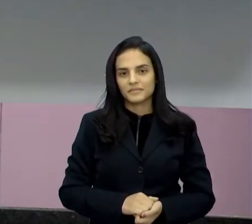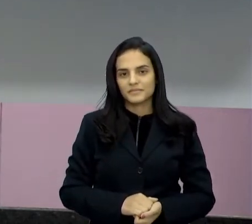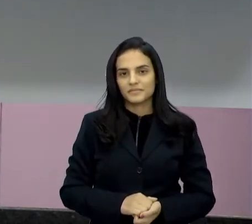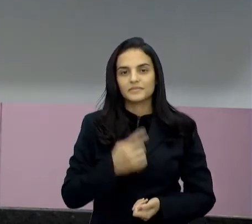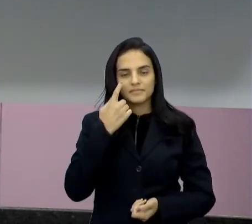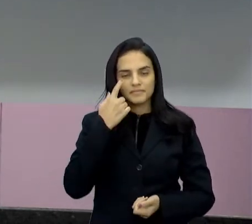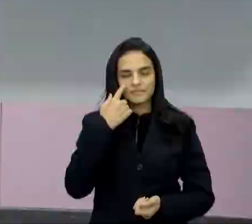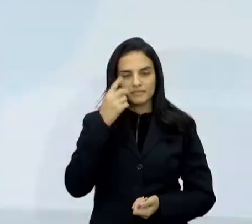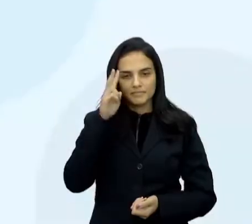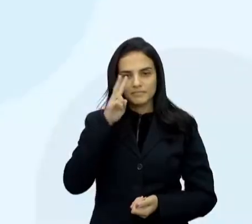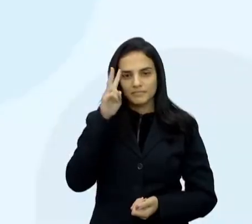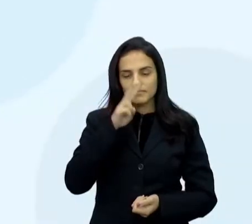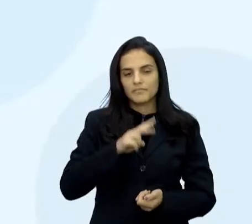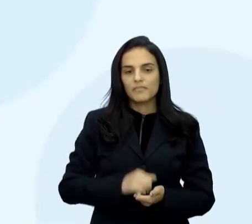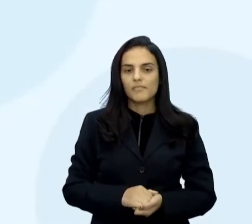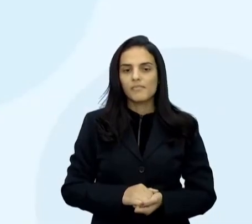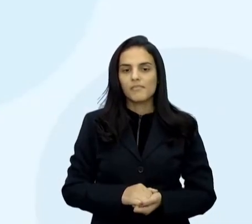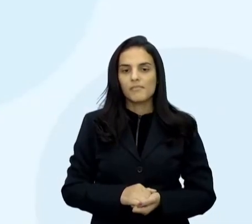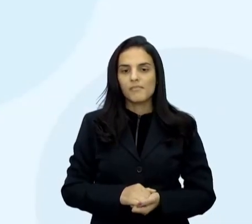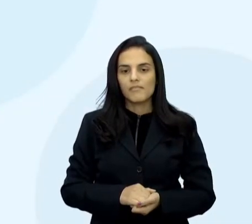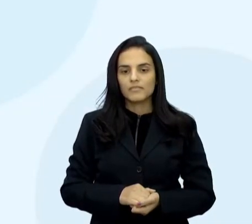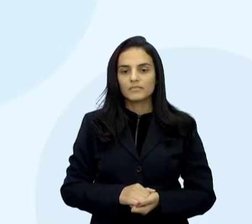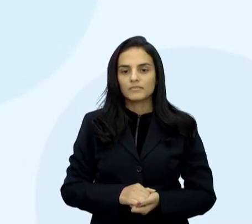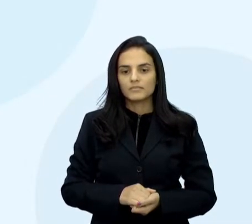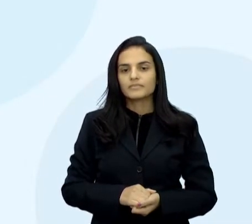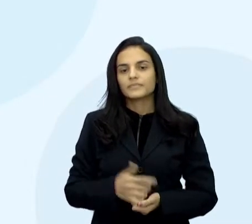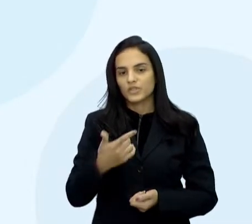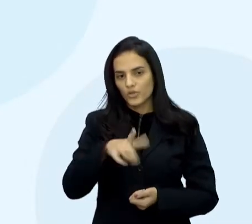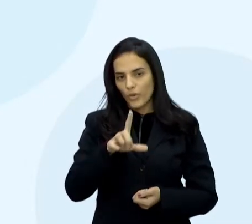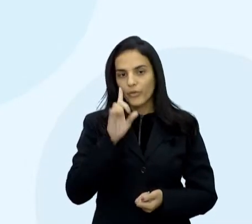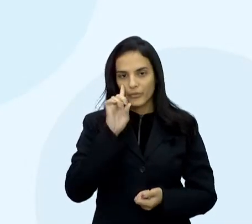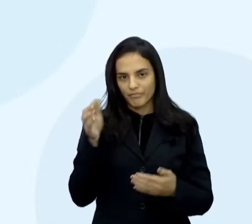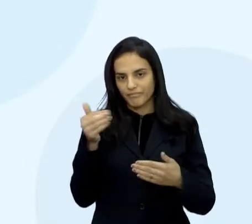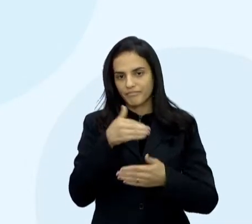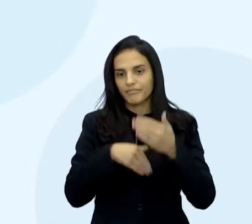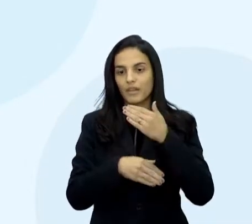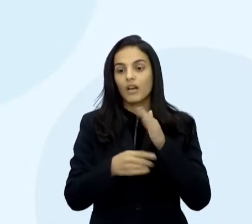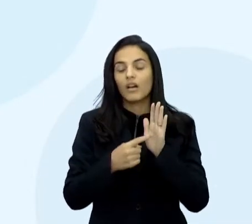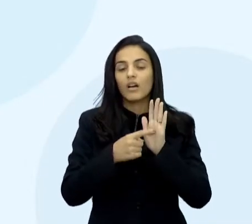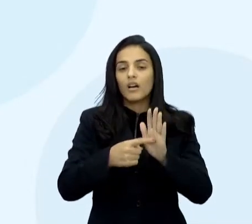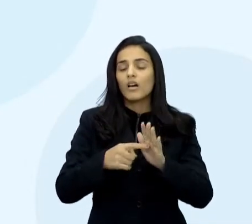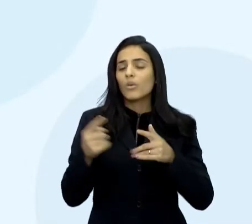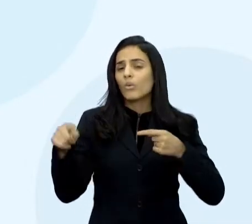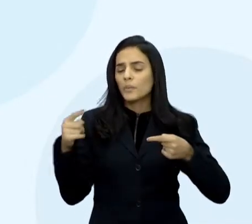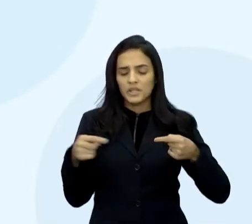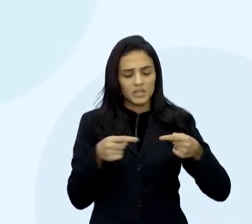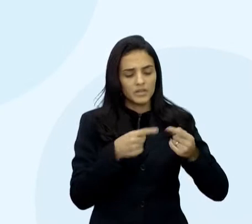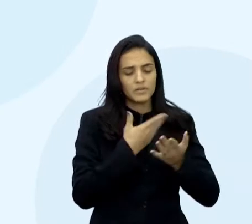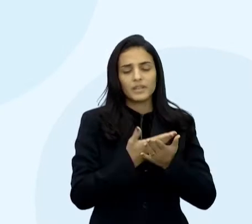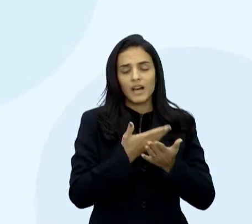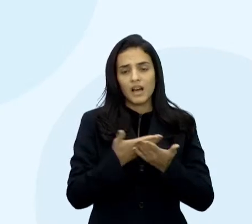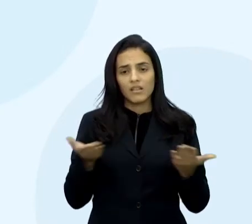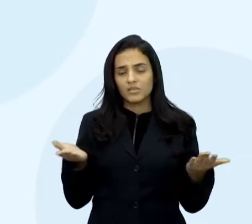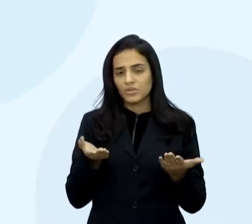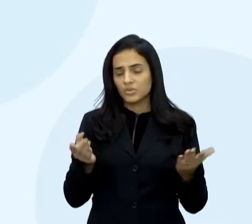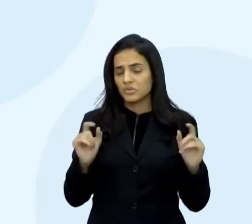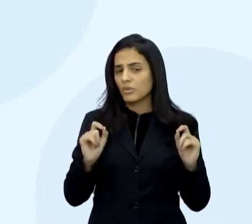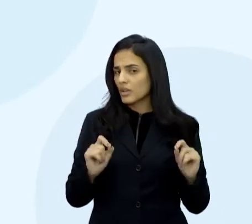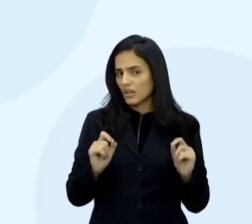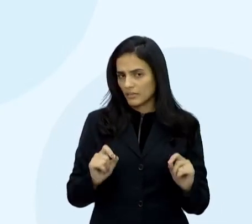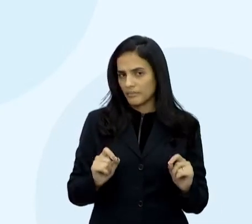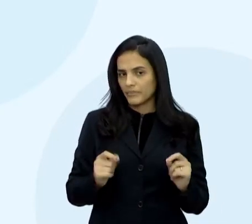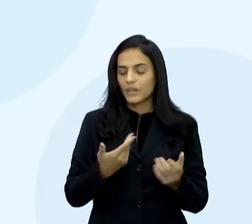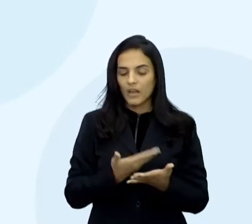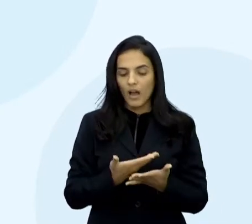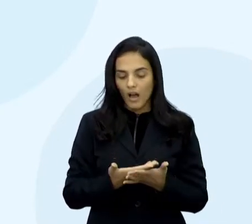nossa recapitulação. Vamos lá para a nossa tela mais uma vez. Quais são os objetivos da aula de hoje? Na